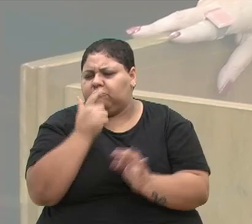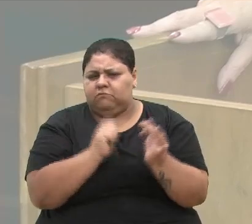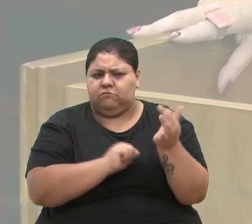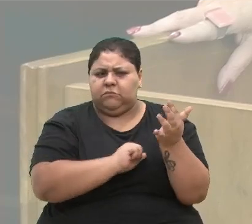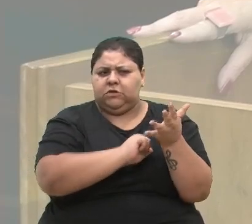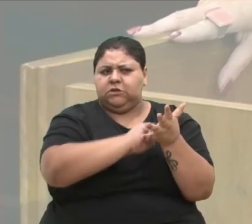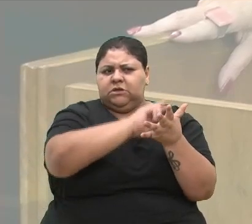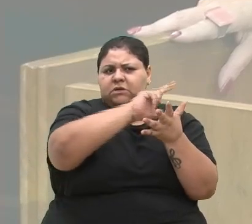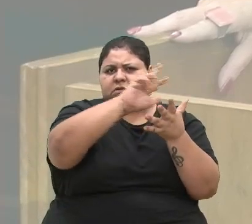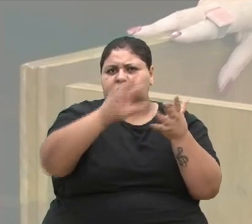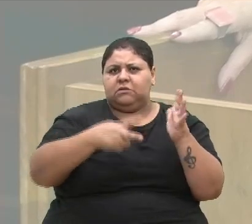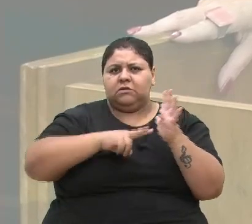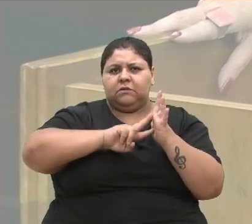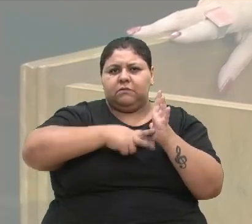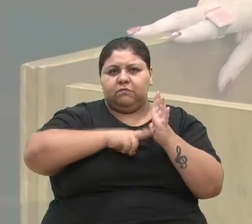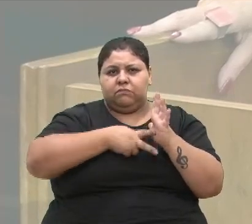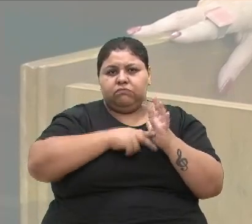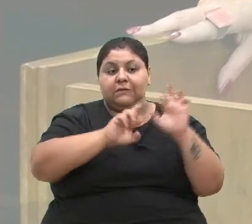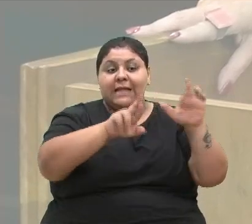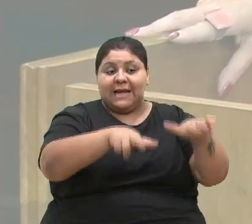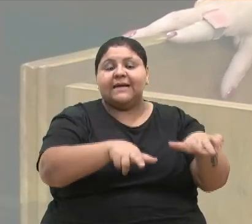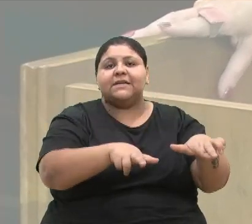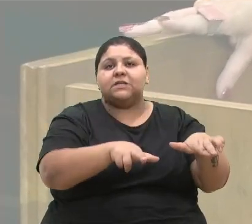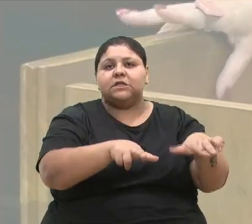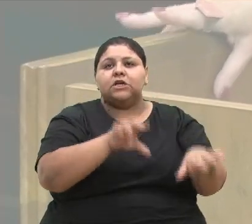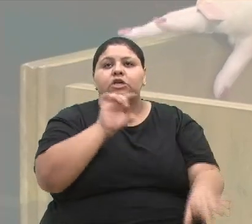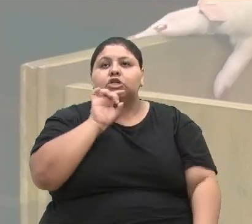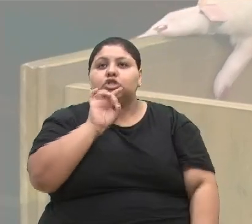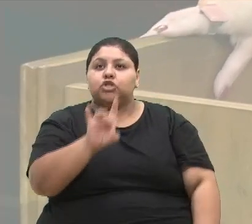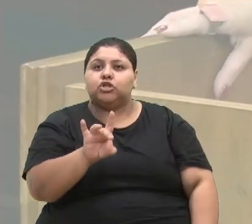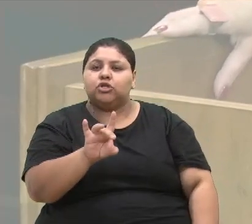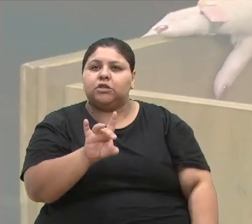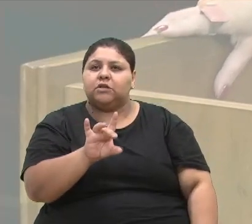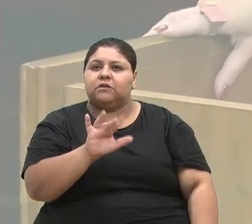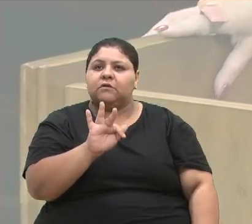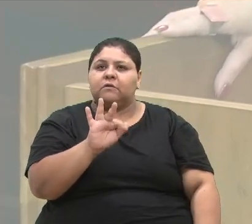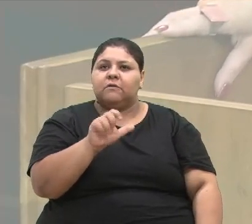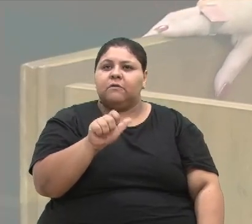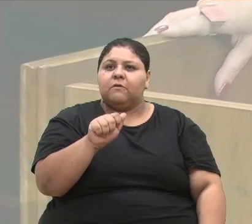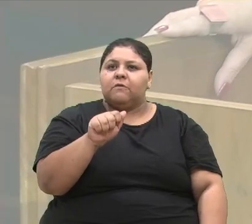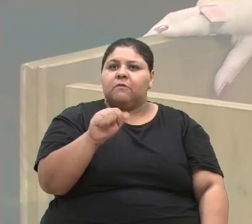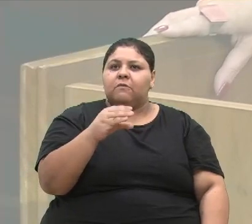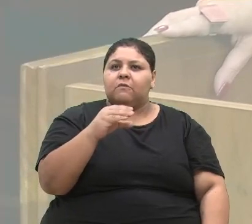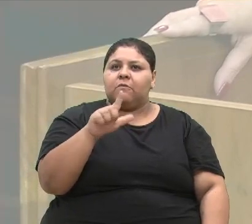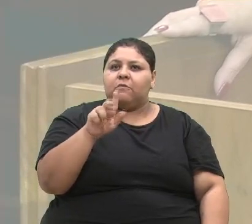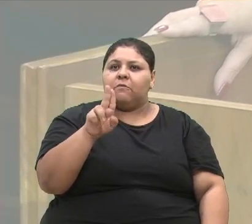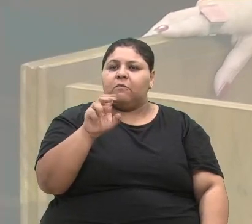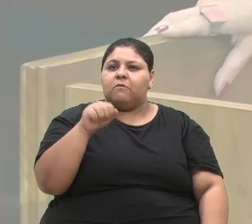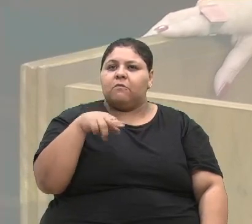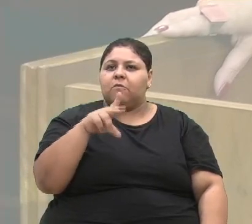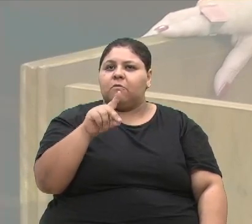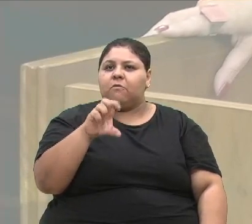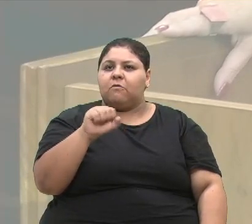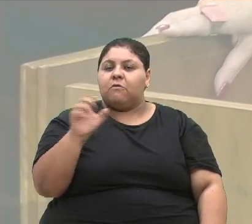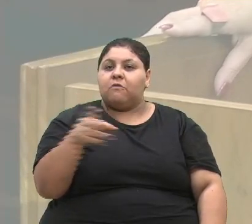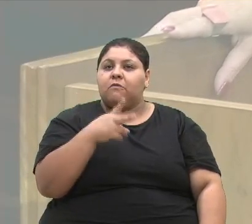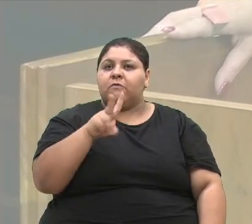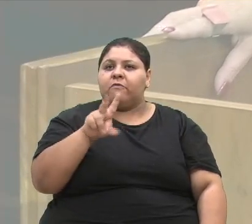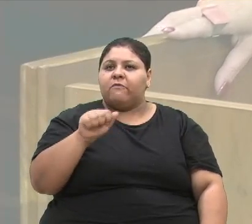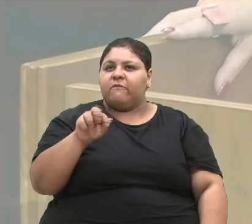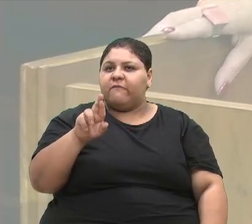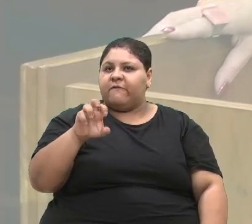vários sindicatos da região. Só de Fagundes Varela nós tivemos representação de 3